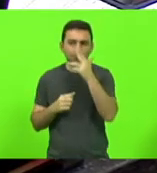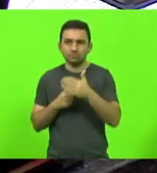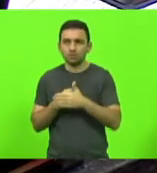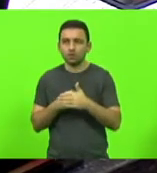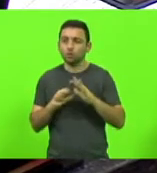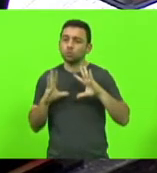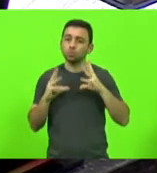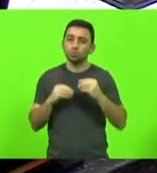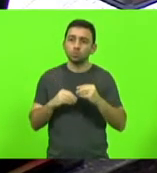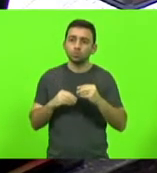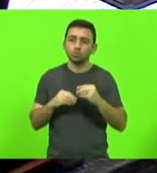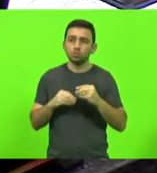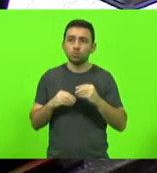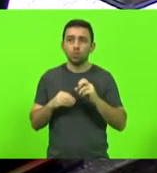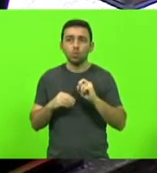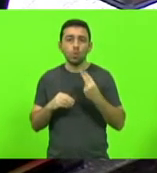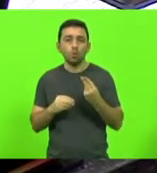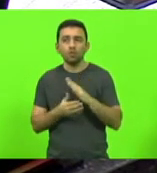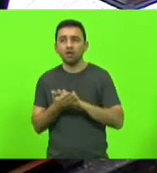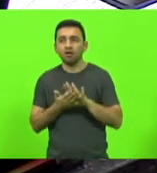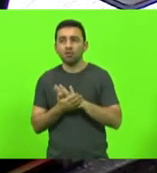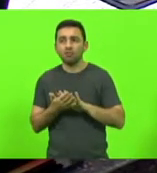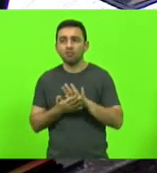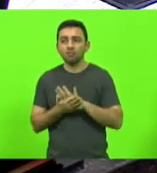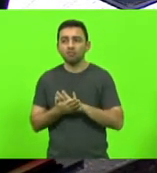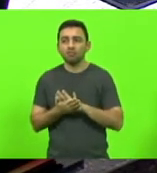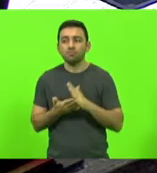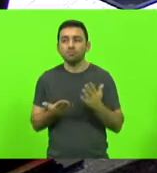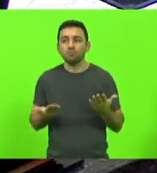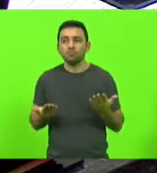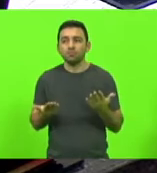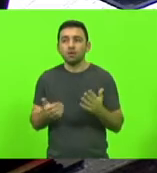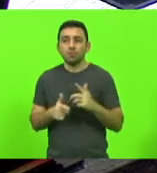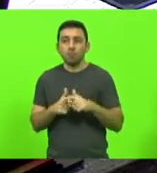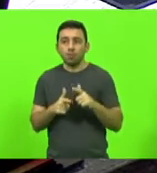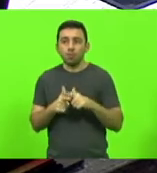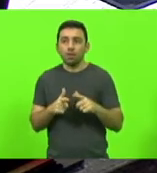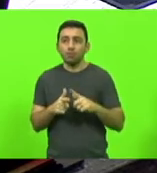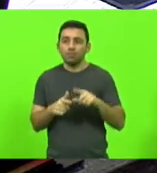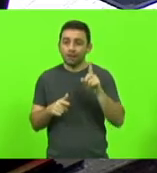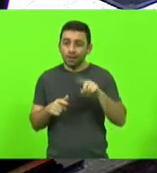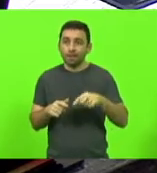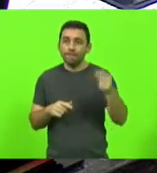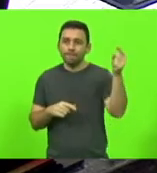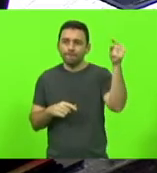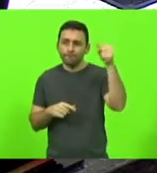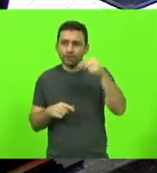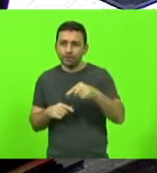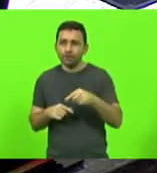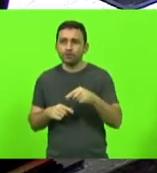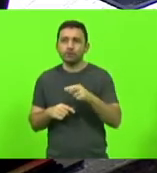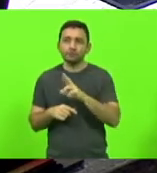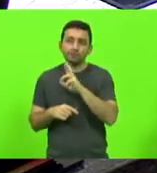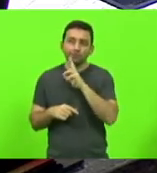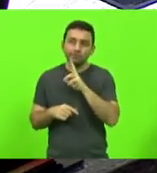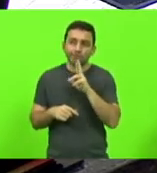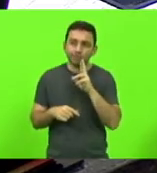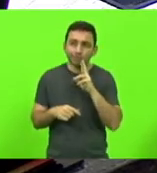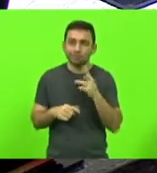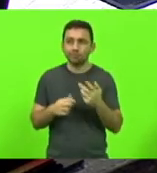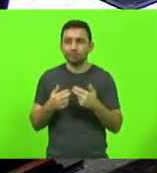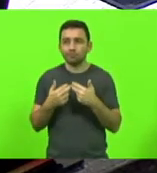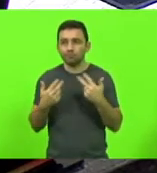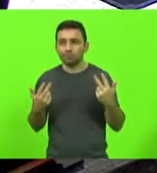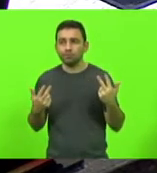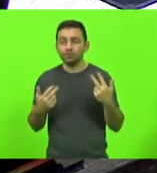nada. Porque o problema nosso já é se deslocar de lá para cá, vem, chega no restaurante, chega aqui, principalmente quem tem